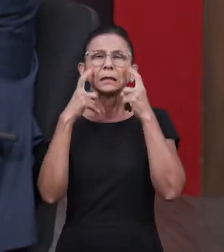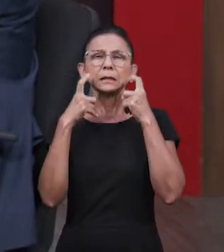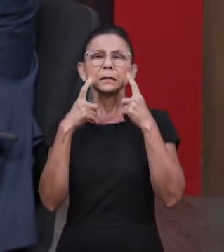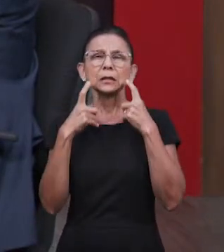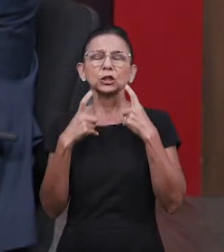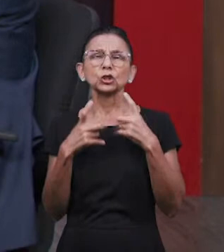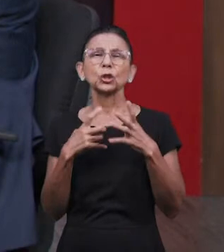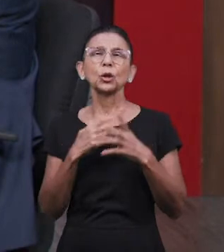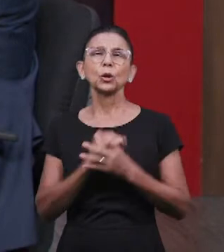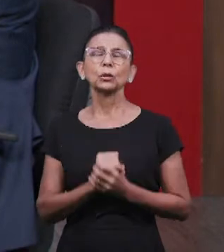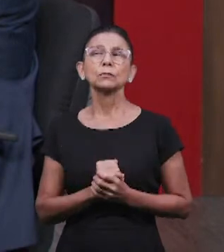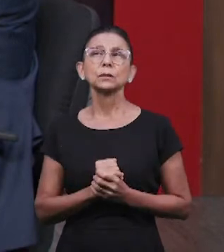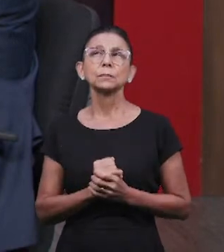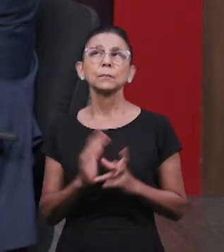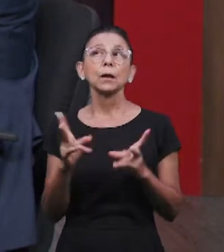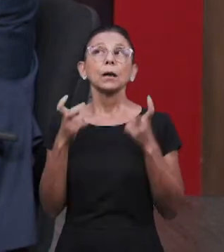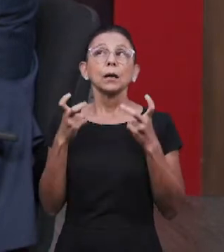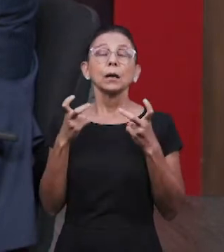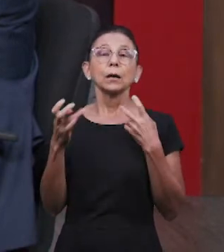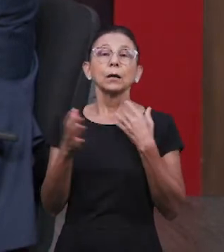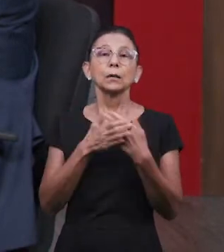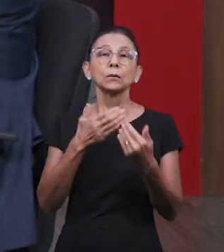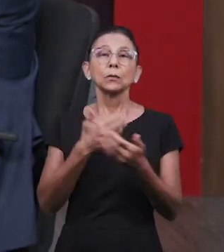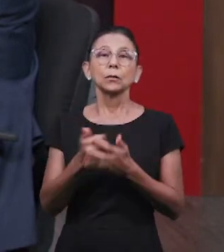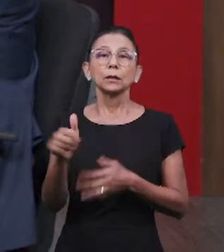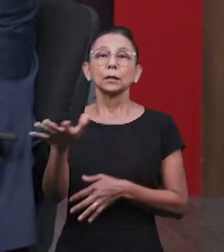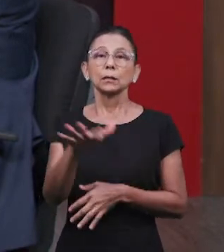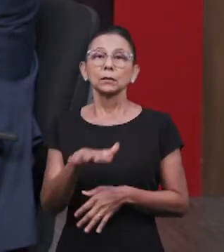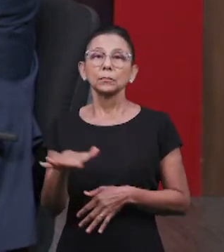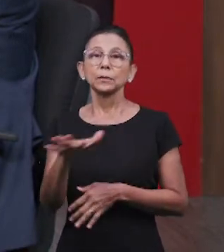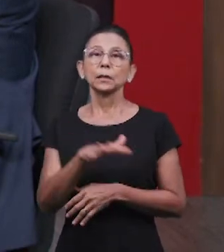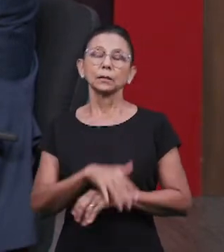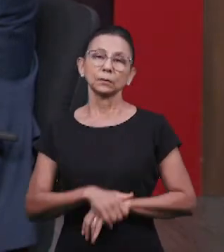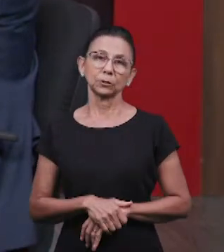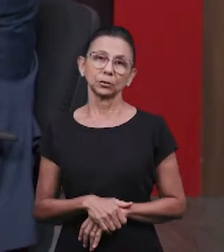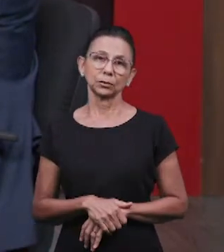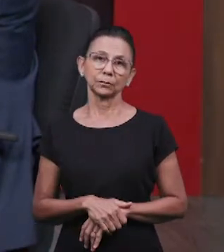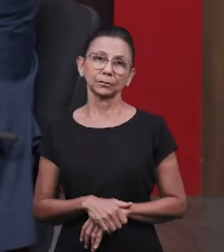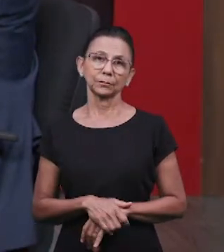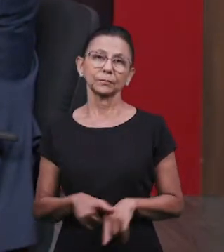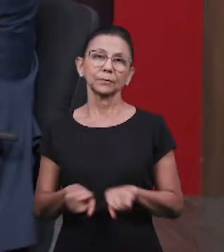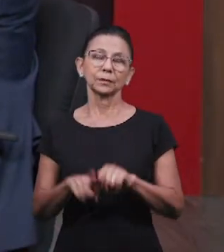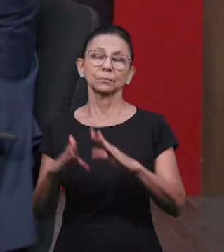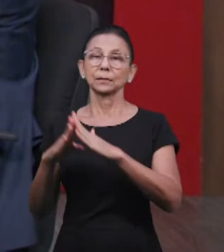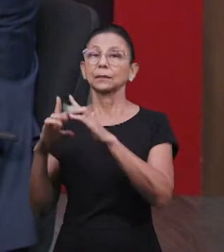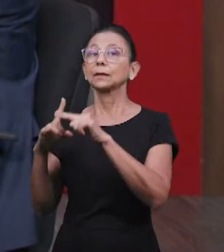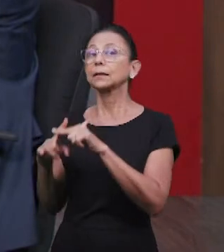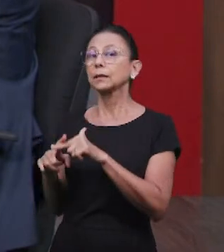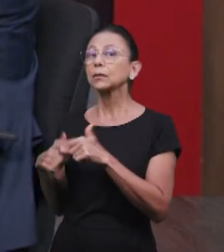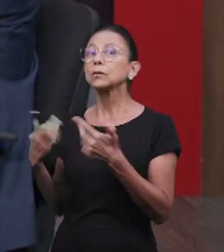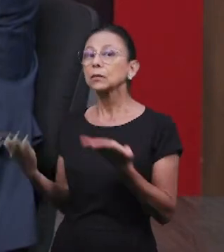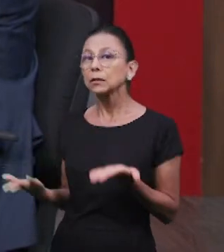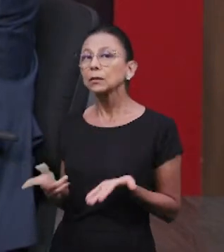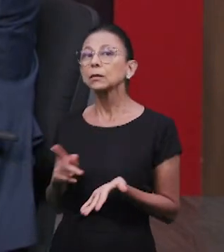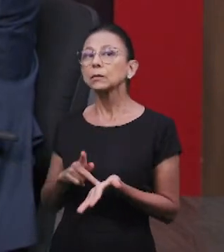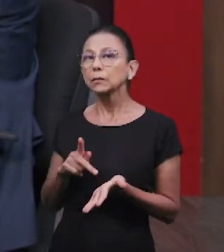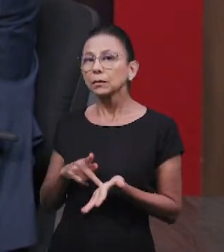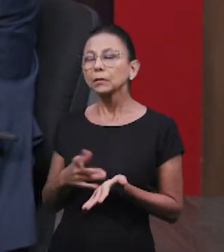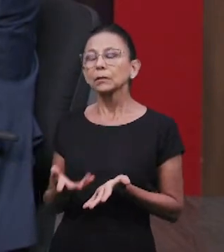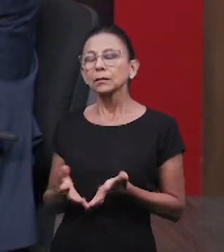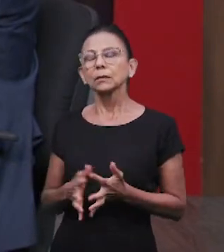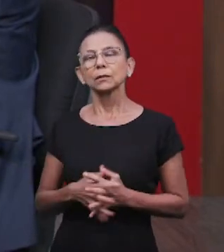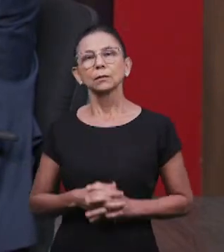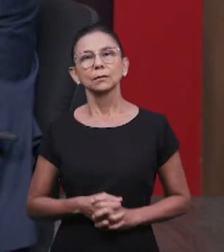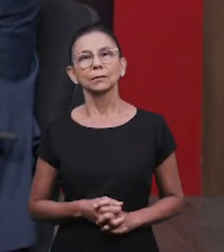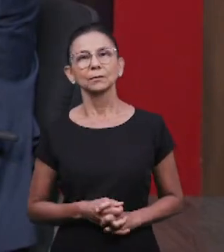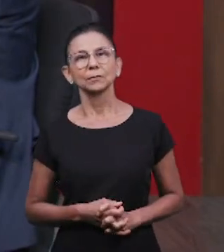ser identificada em qualquer ambiente, inclusive na igreja, quando a gente está pregando. Né? Então né, Luiz? Parece que a